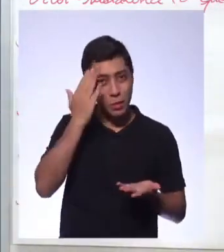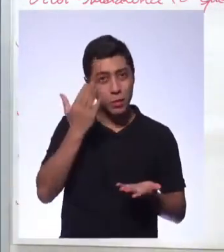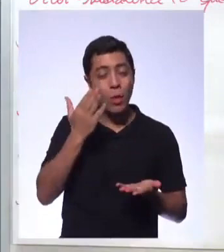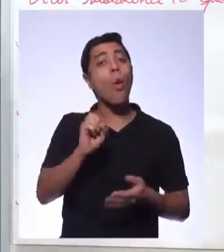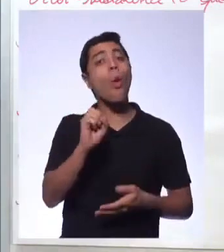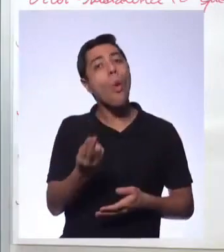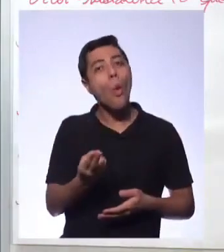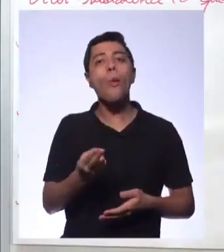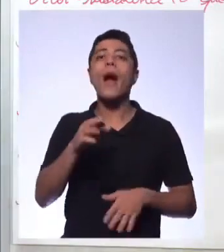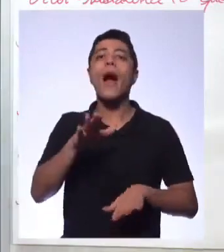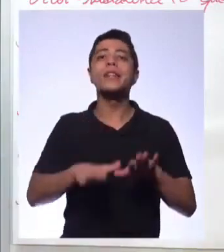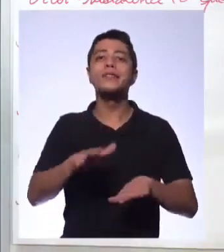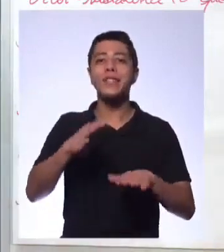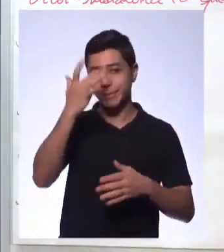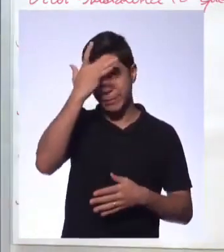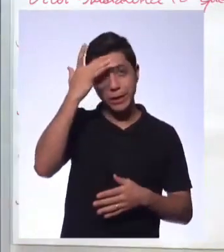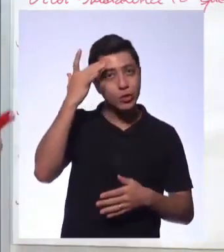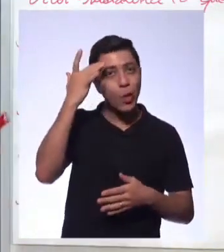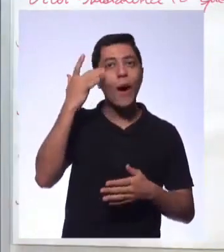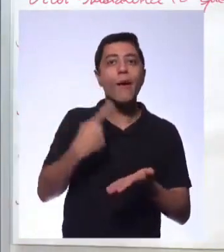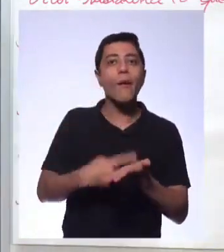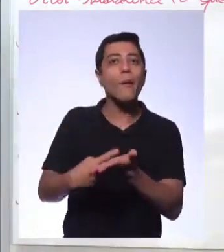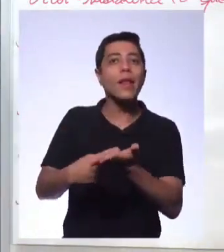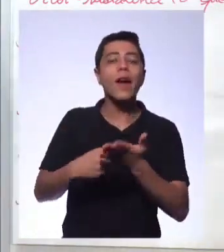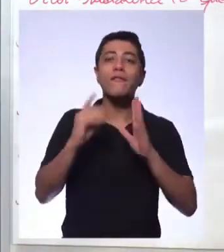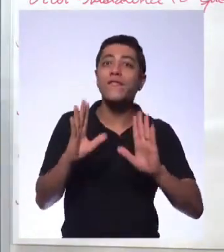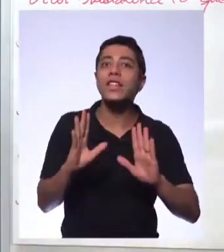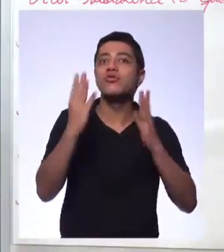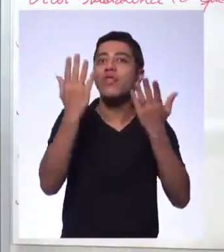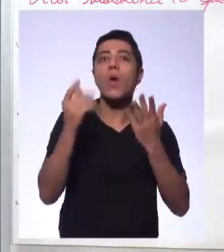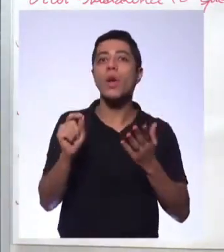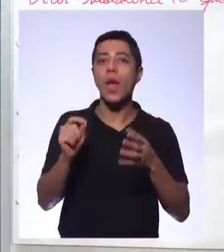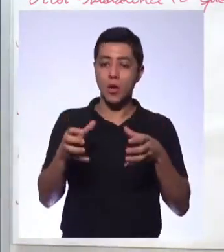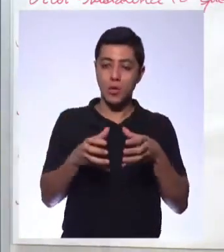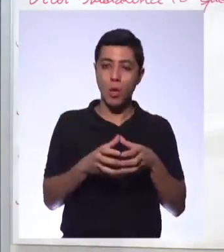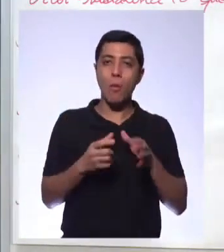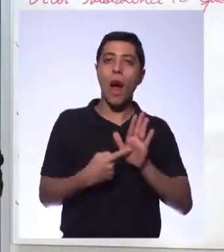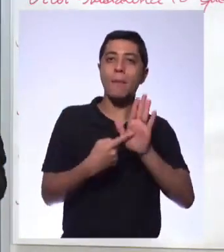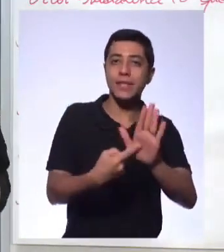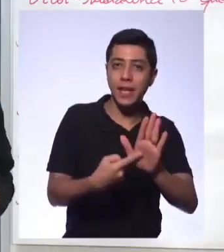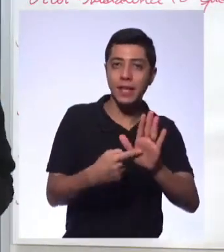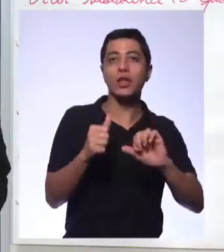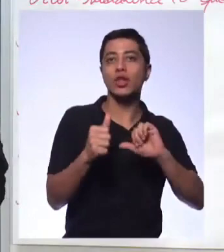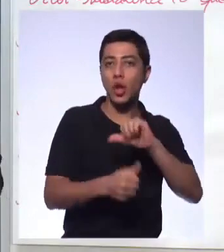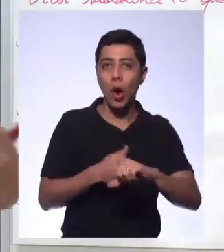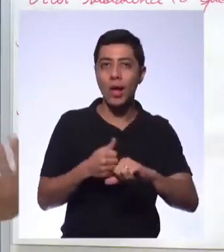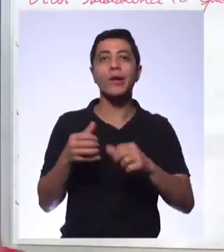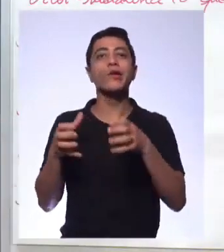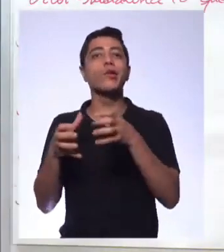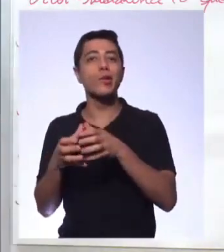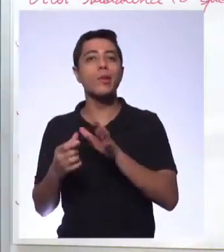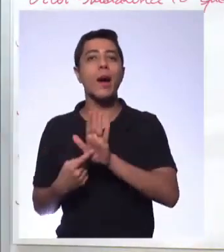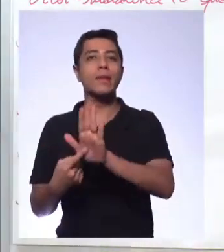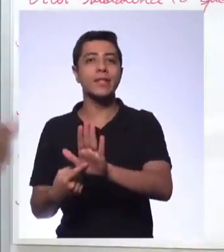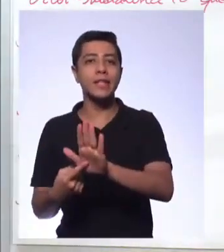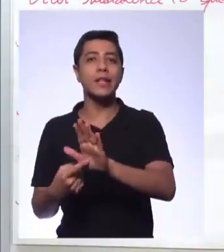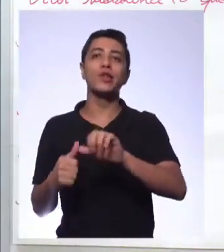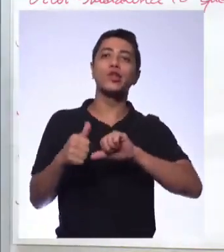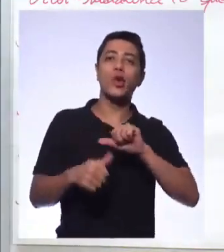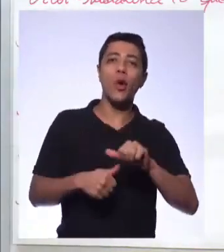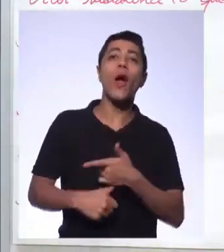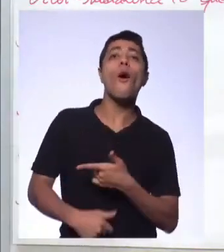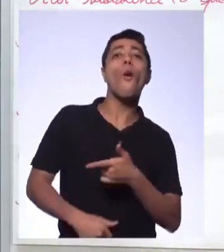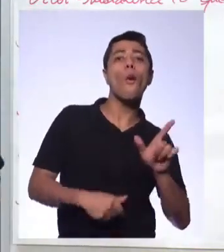estilos, cada colega, né, cada turma de colegas vai se apresentar em determinado momento, aí é mais legal pensar num espaço mais aberto, num pátio